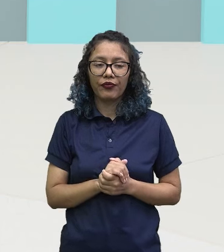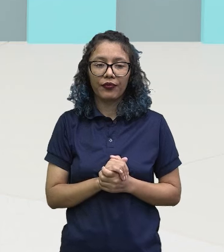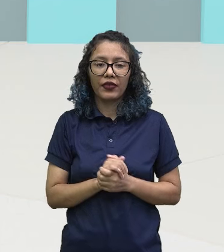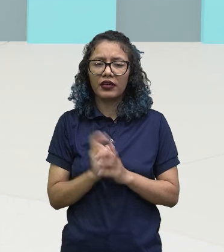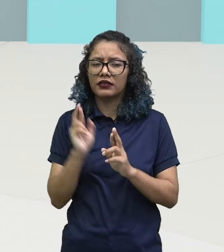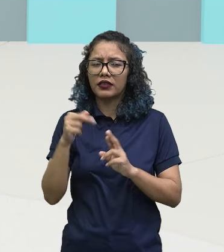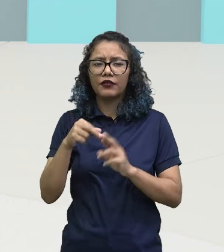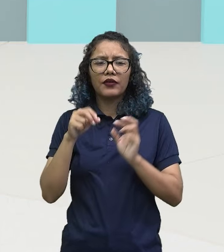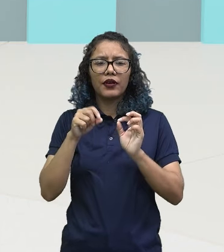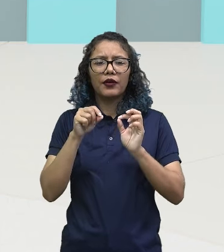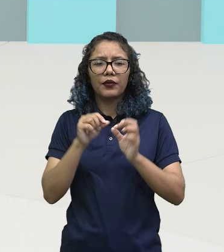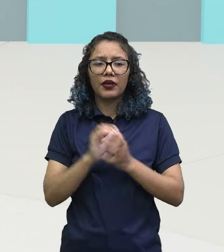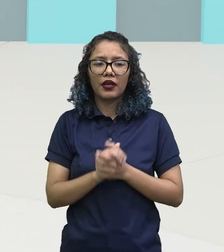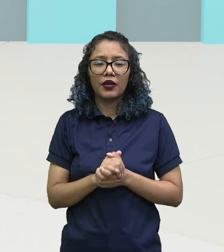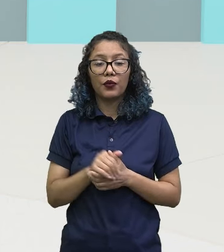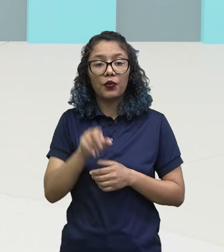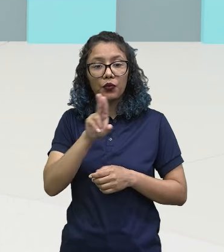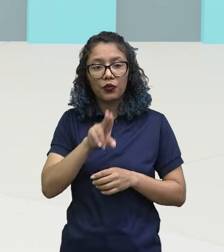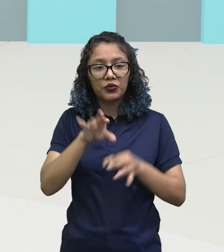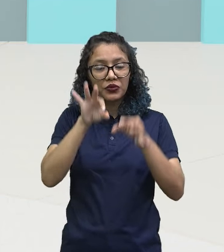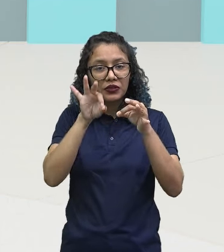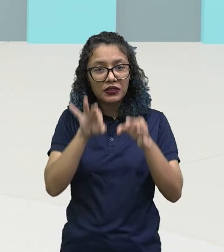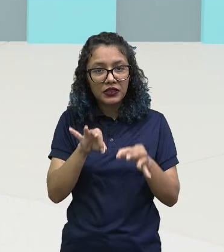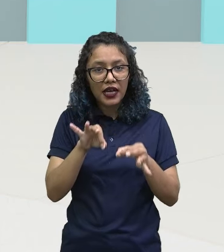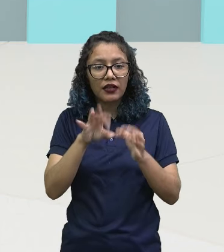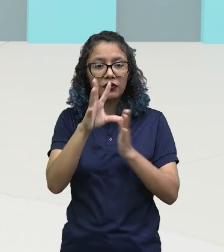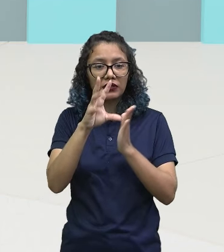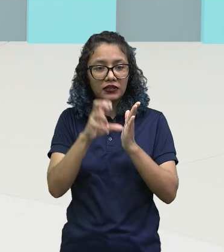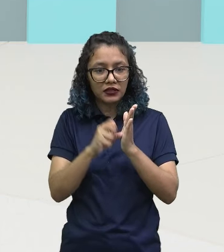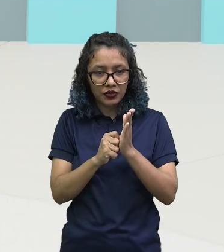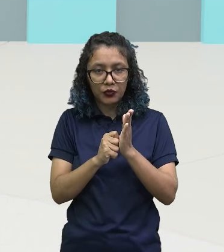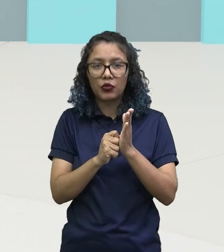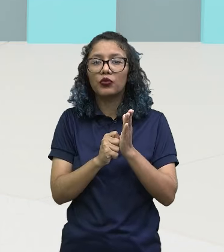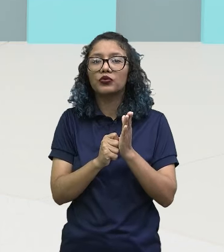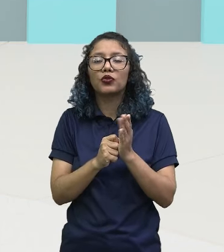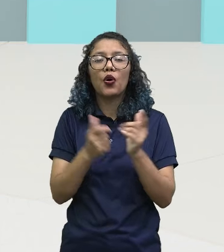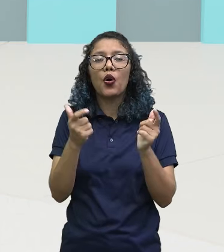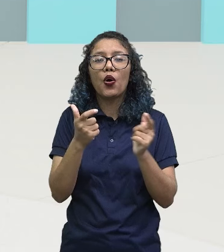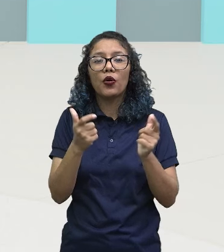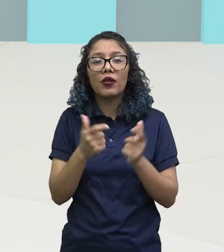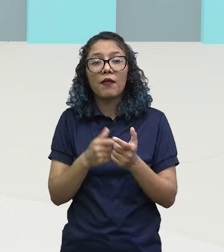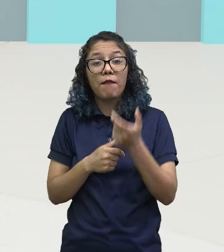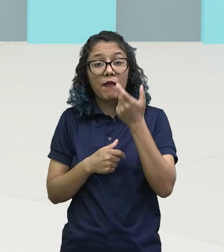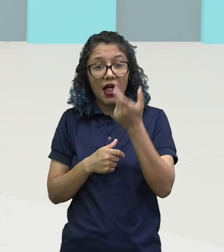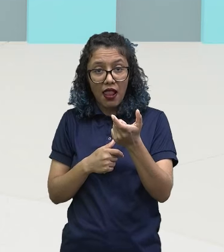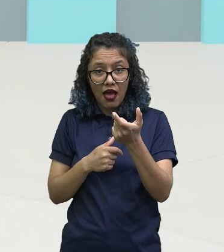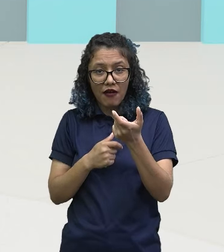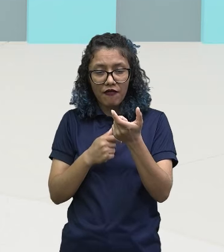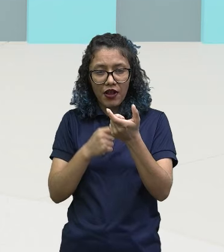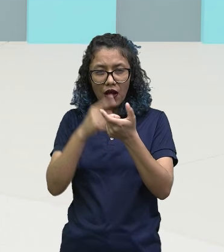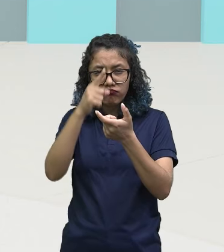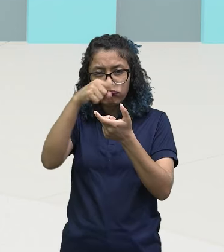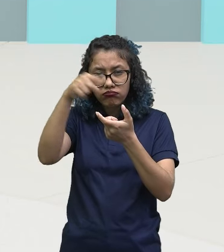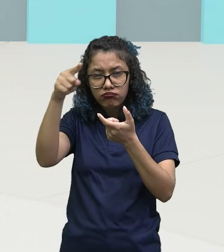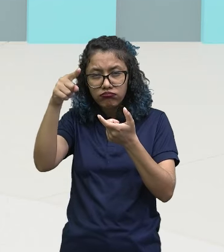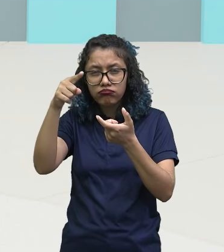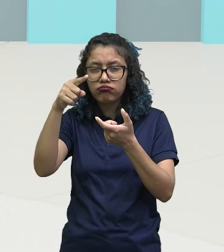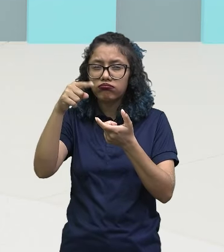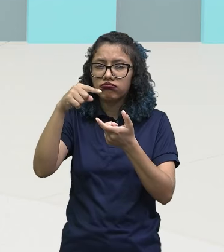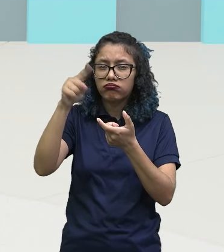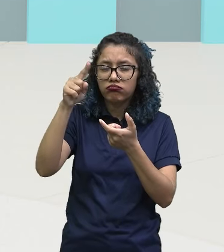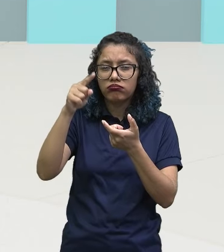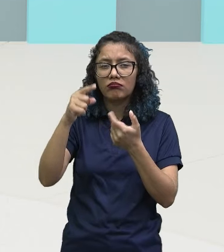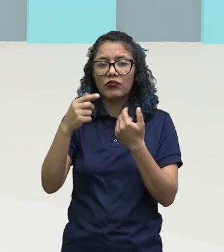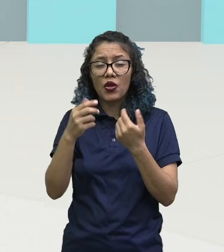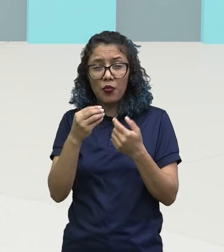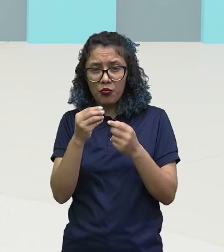da correta colocação de sinais gráficos nas palavras. Por isso que eu perguntei a vocês, será que a gente coloca de qualquer